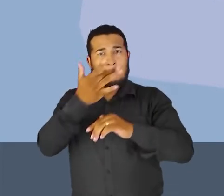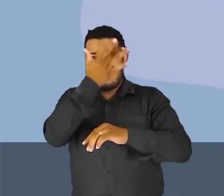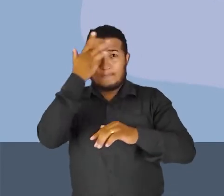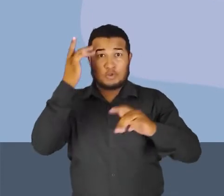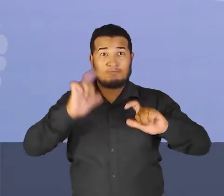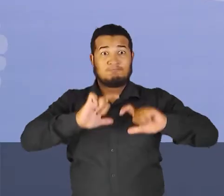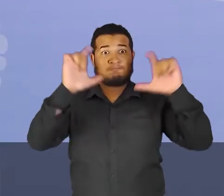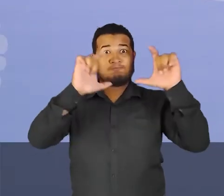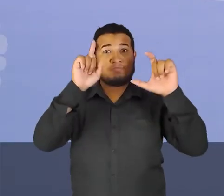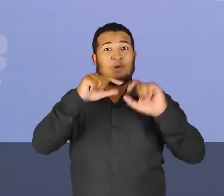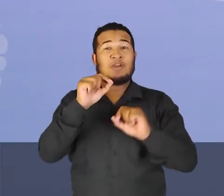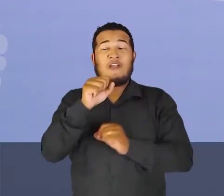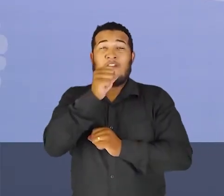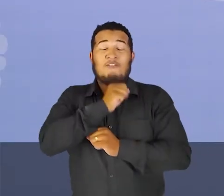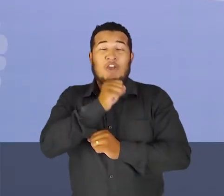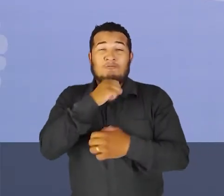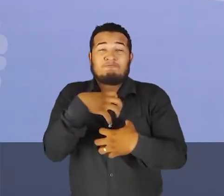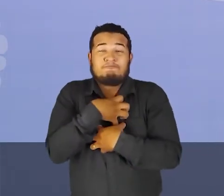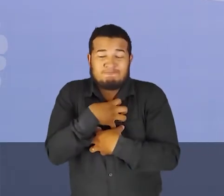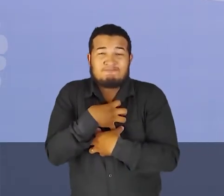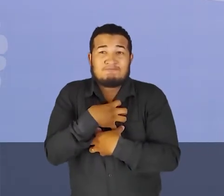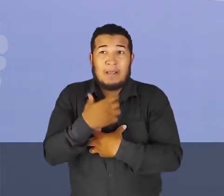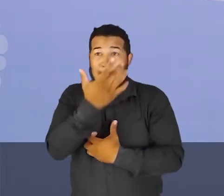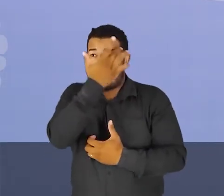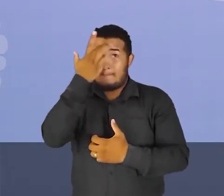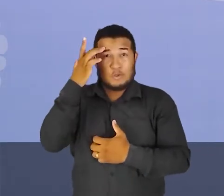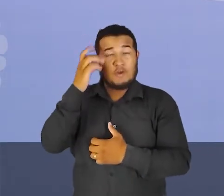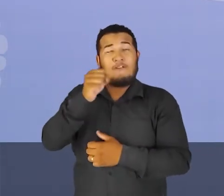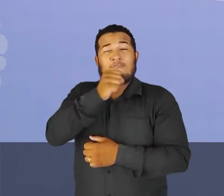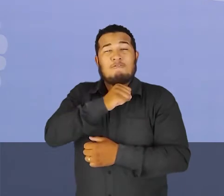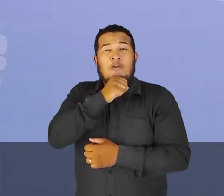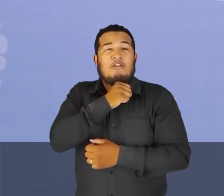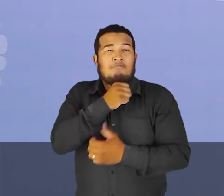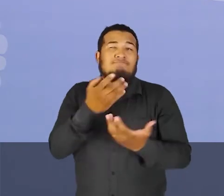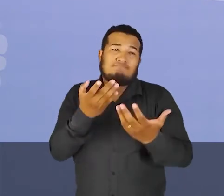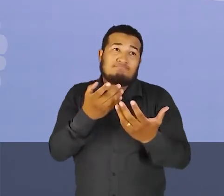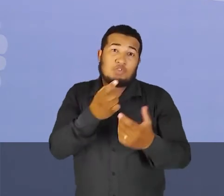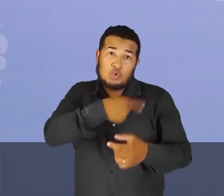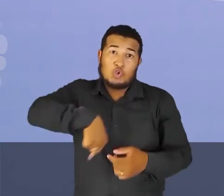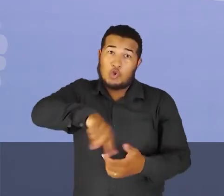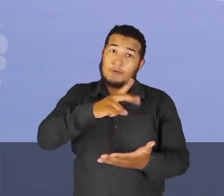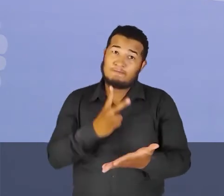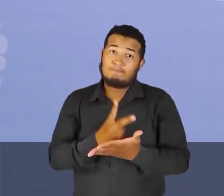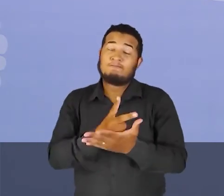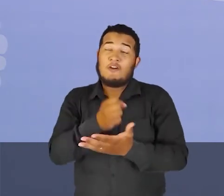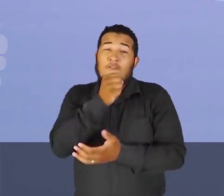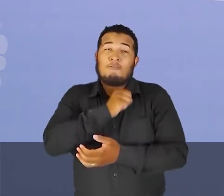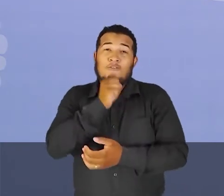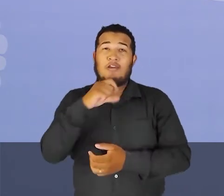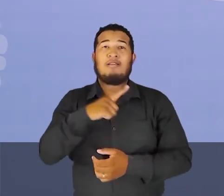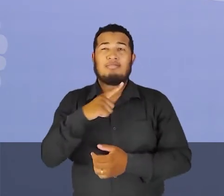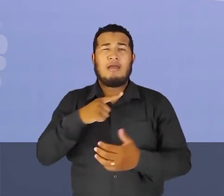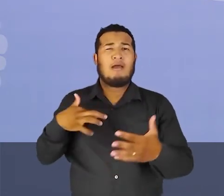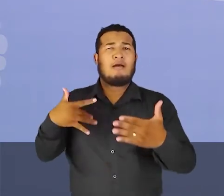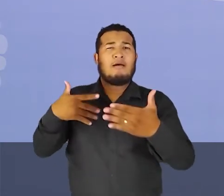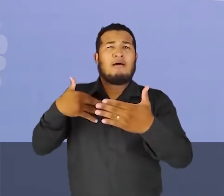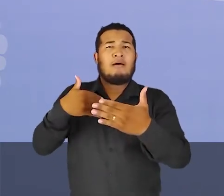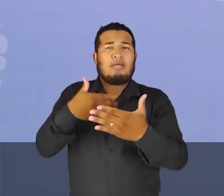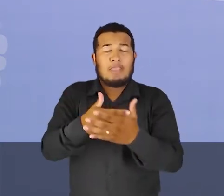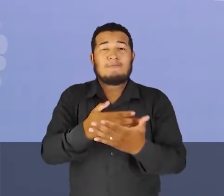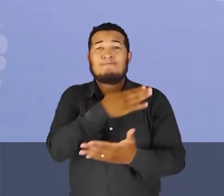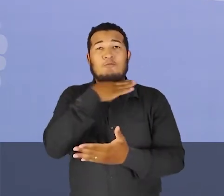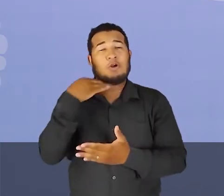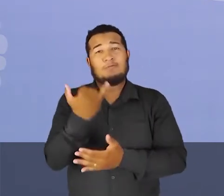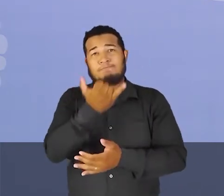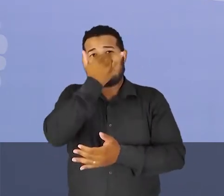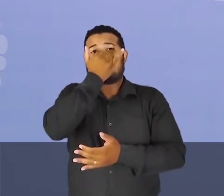assusta a todos, que é o envelhecimento. As pessoas envelhecem, nós envelhecemos e vamos continuar envelhecendo, né, até nos aproximarmos